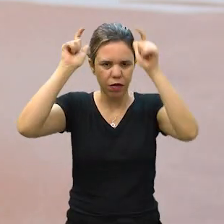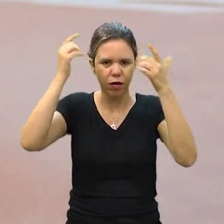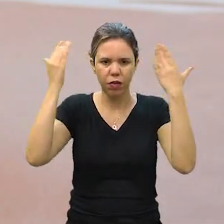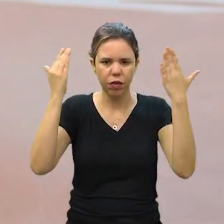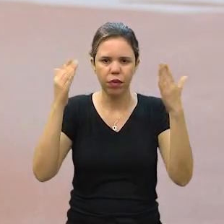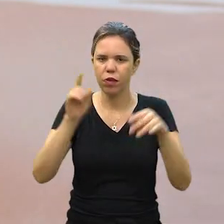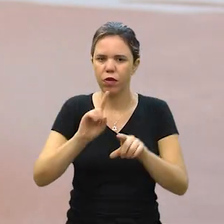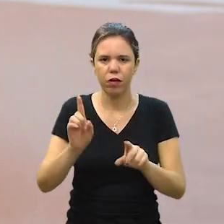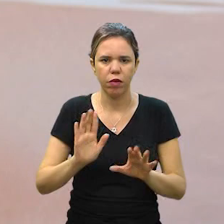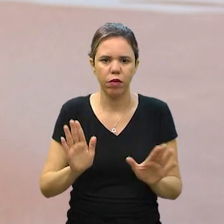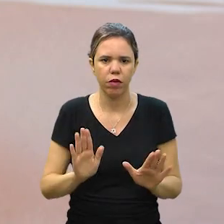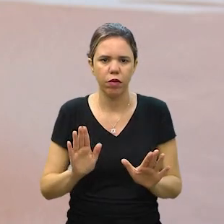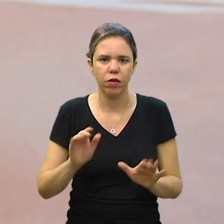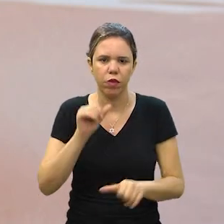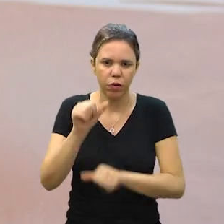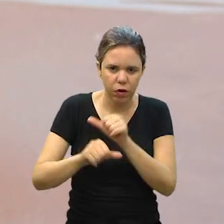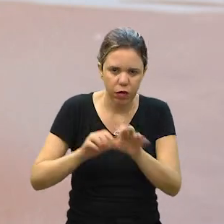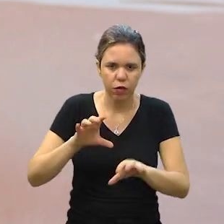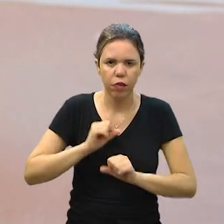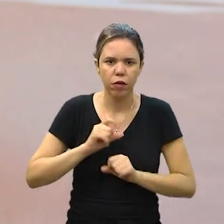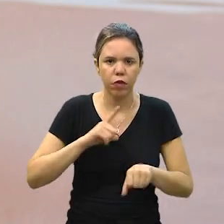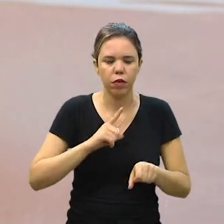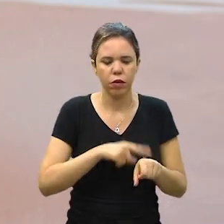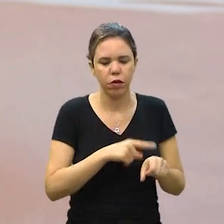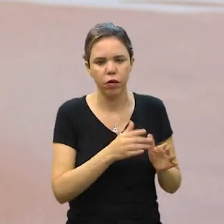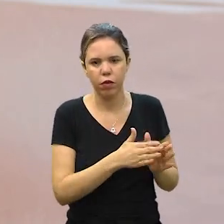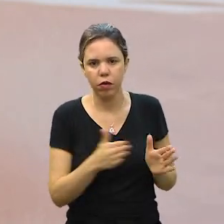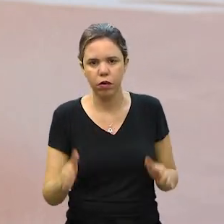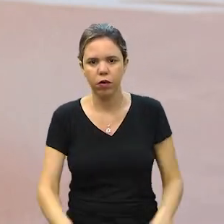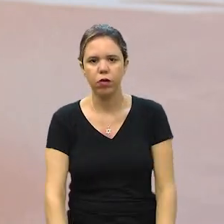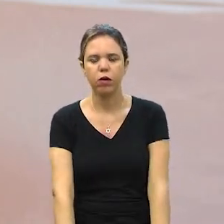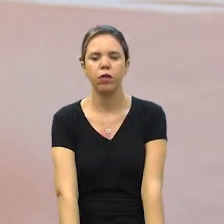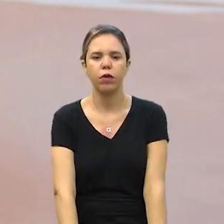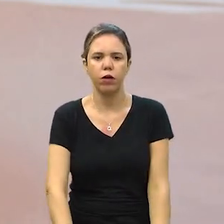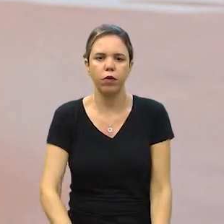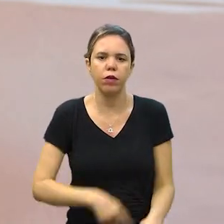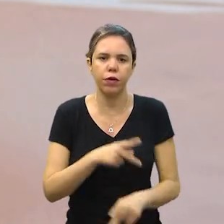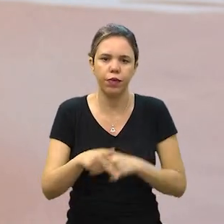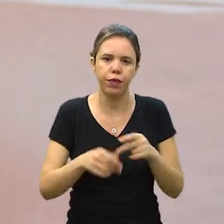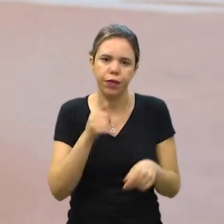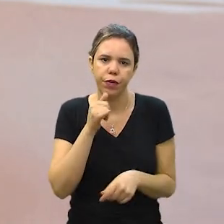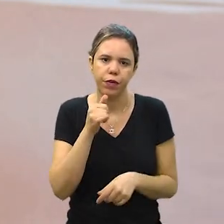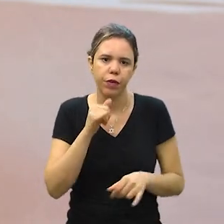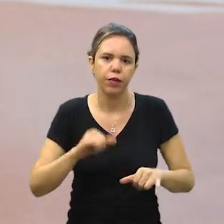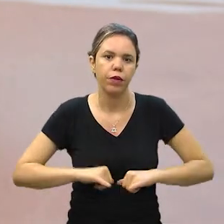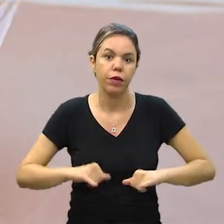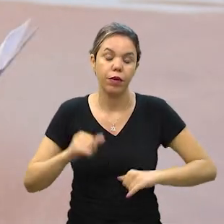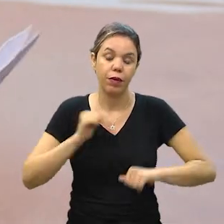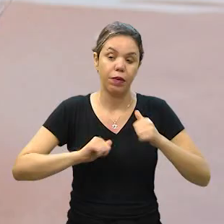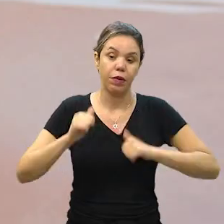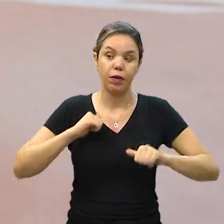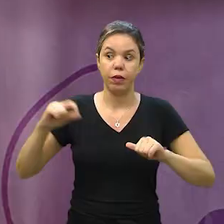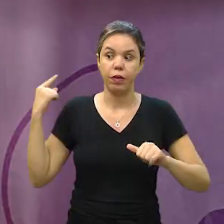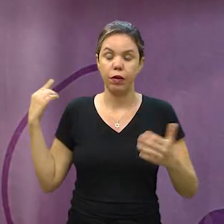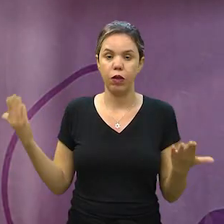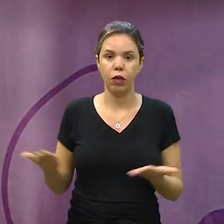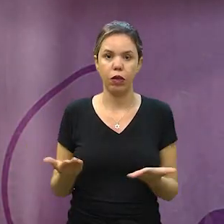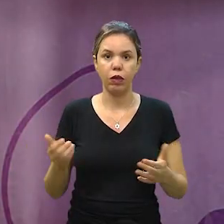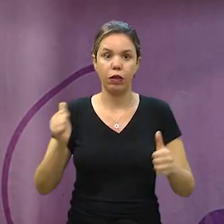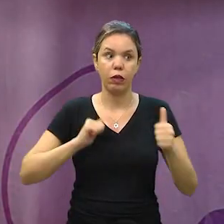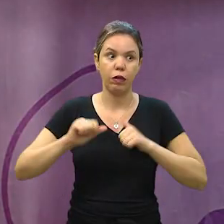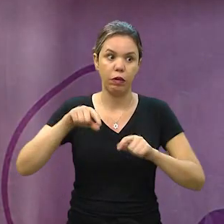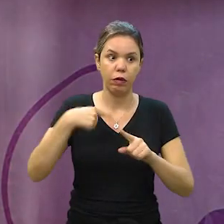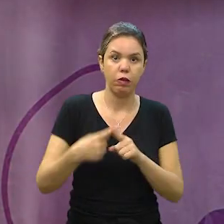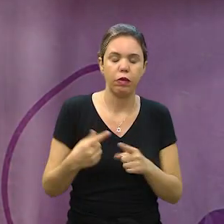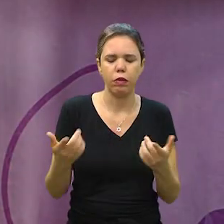transtorno mental acabou tendo nesse momento. Tem gente que passou, não sofria de ansiedade, agora sofre